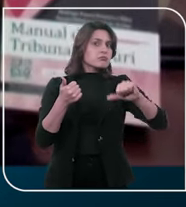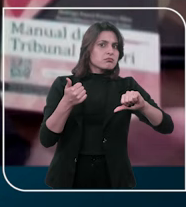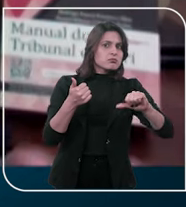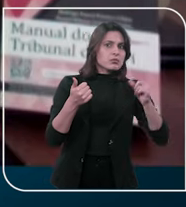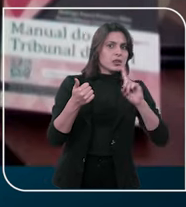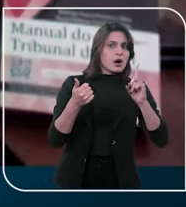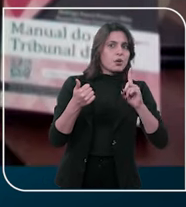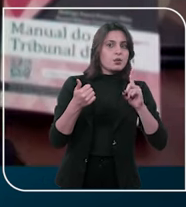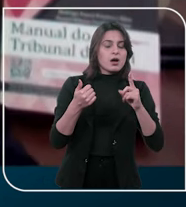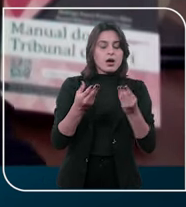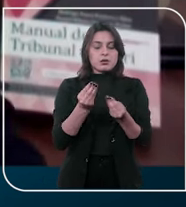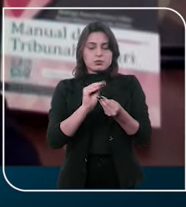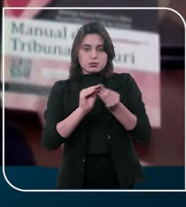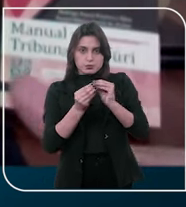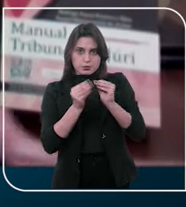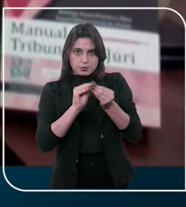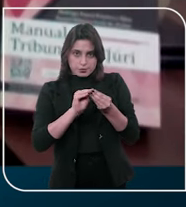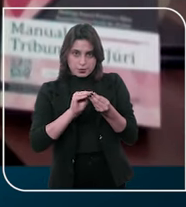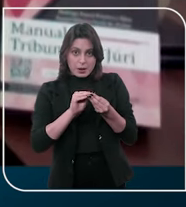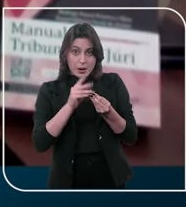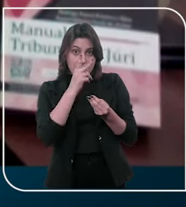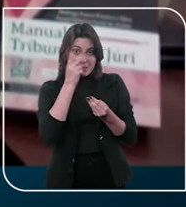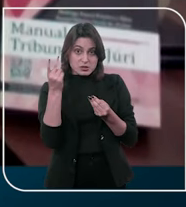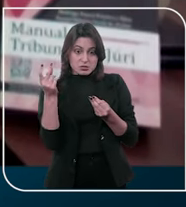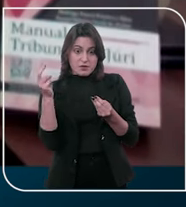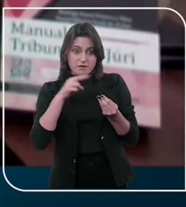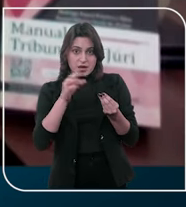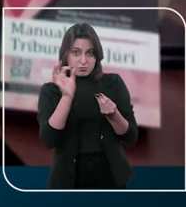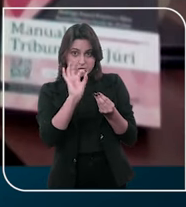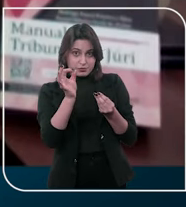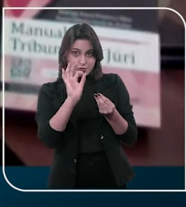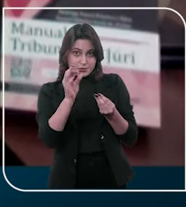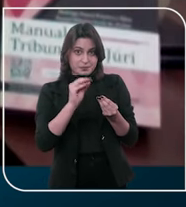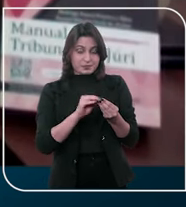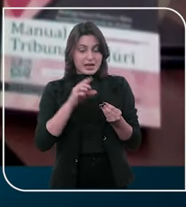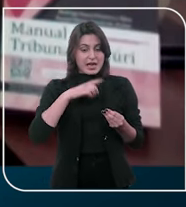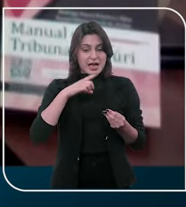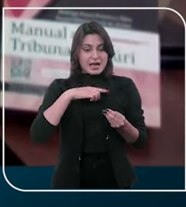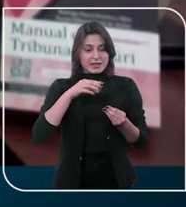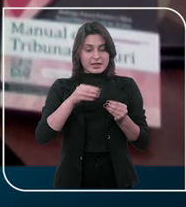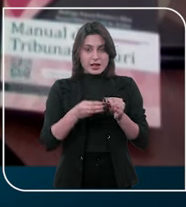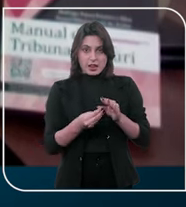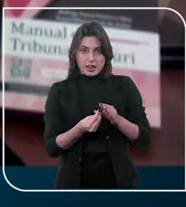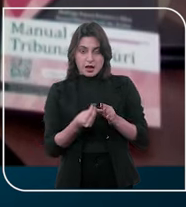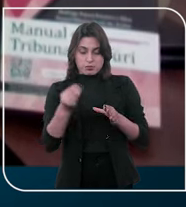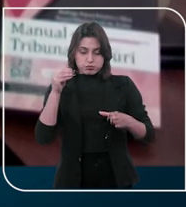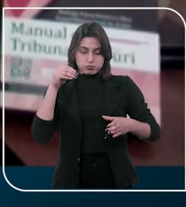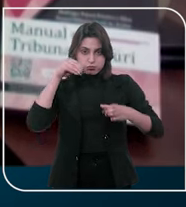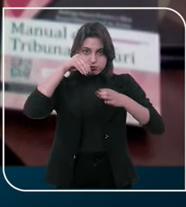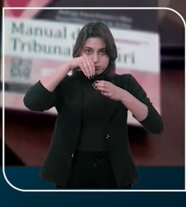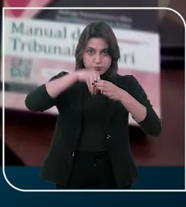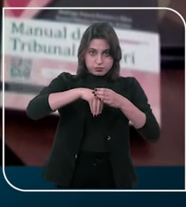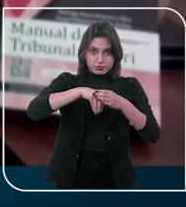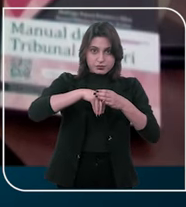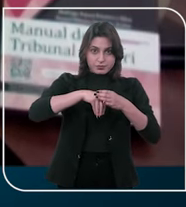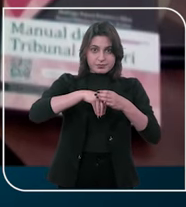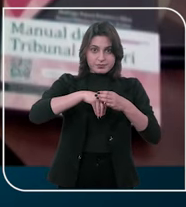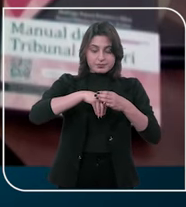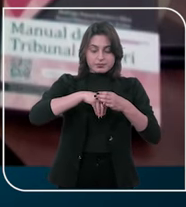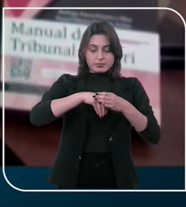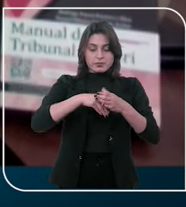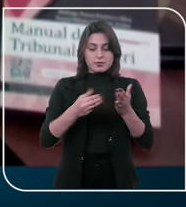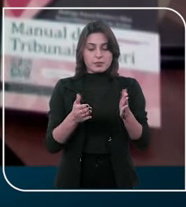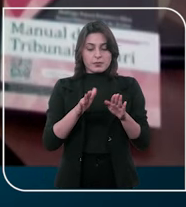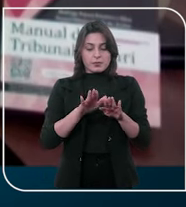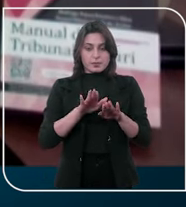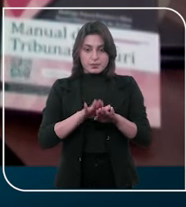daí passa uma urna em que o jurado precisa depositar o seu voto, se é sim ou